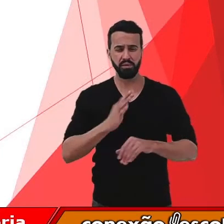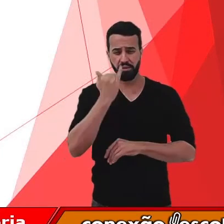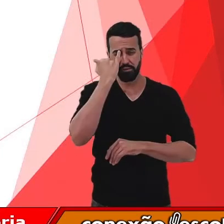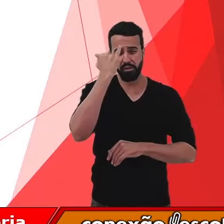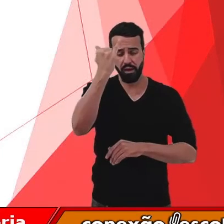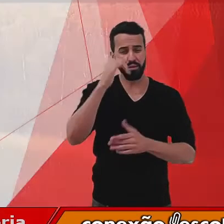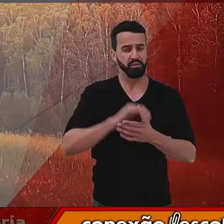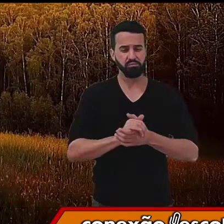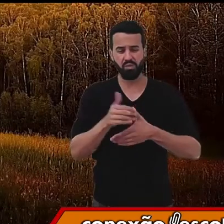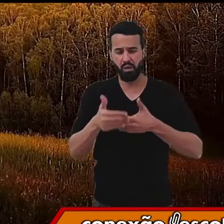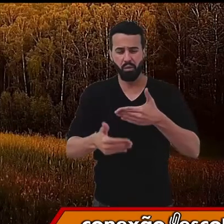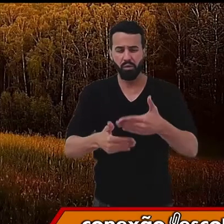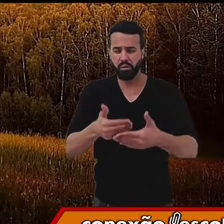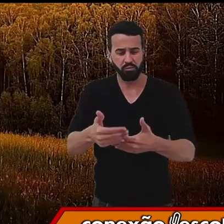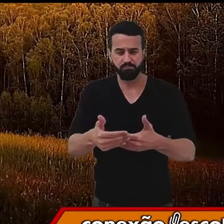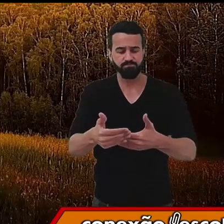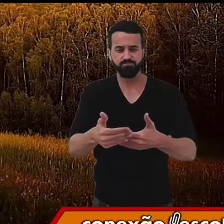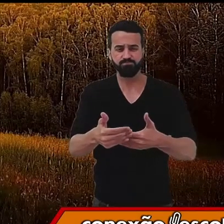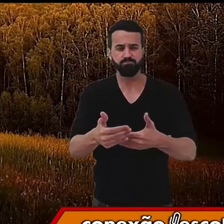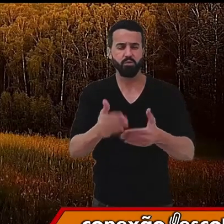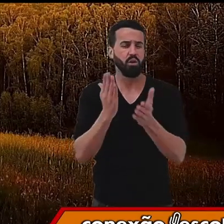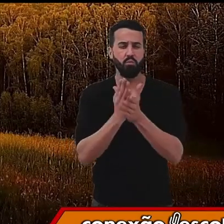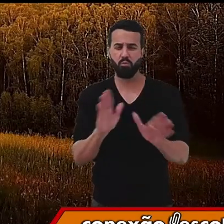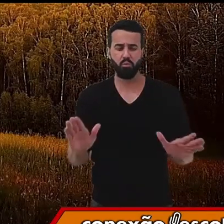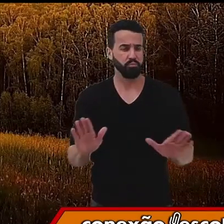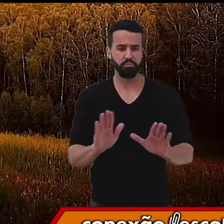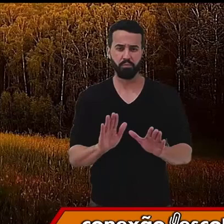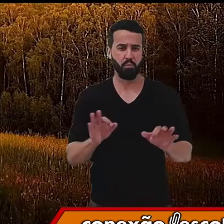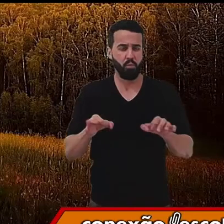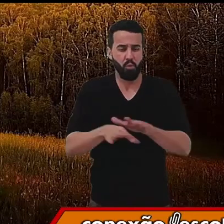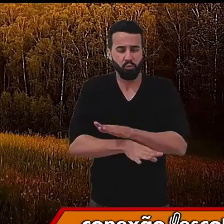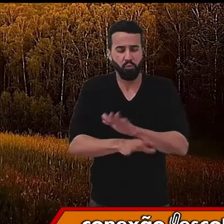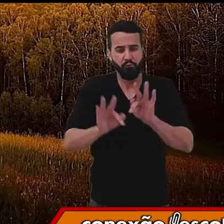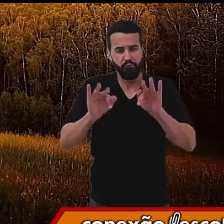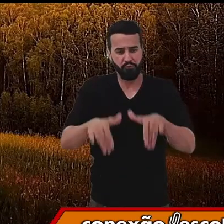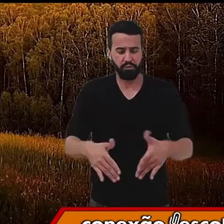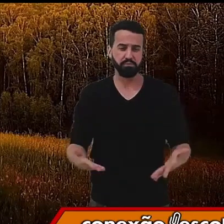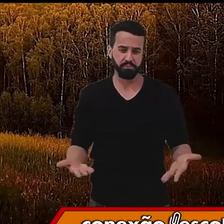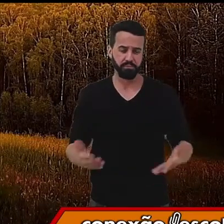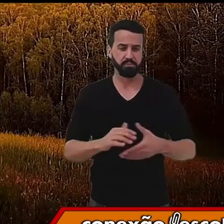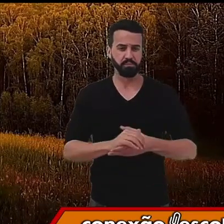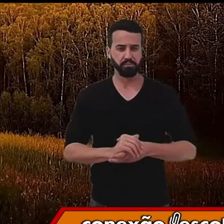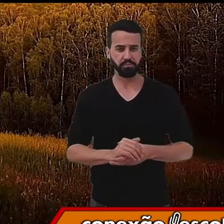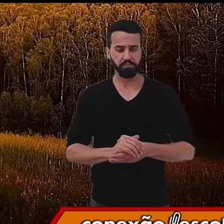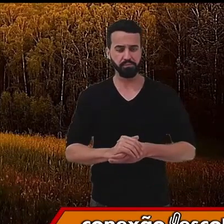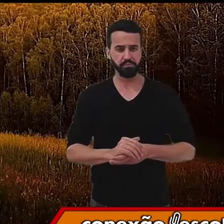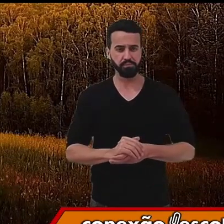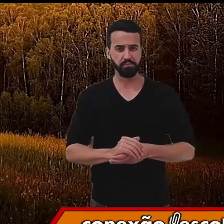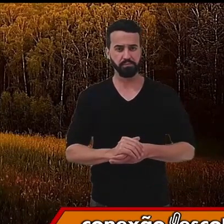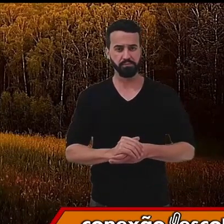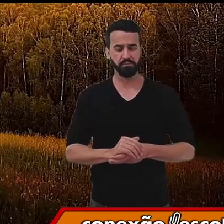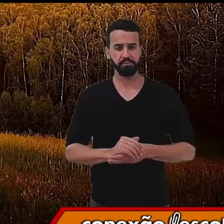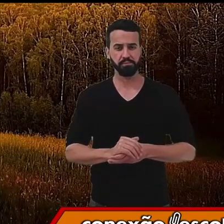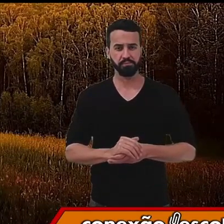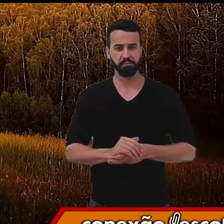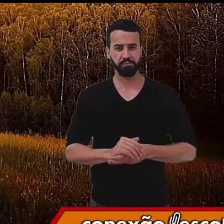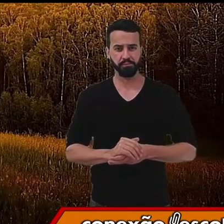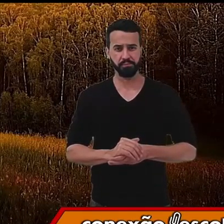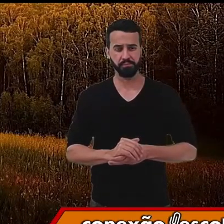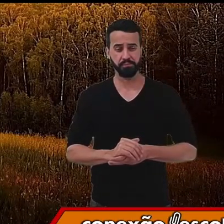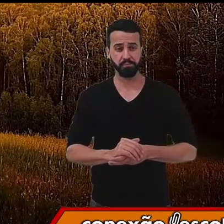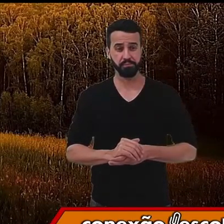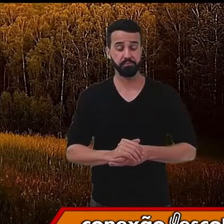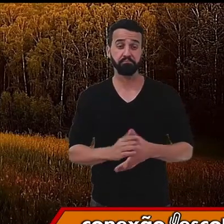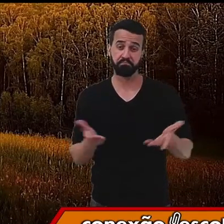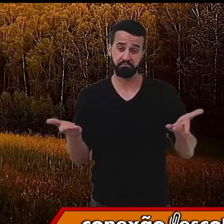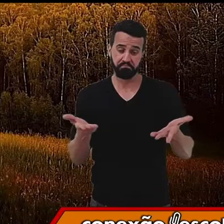levada adiante. Ela dura alguns anos ali, depois ela enfraquece e acaba por isso mesmo. Nós